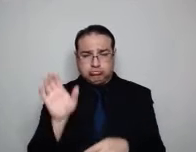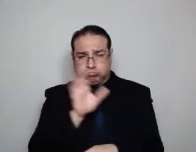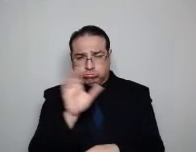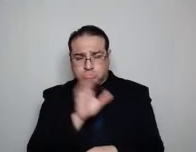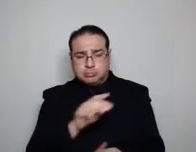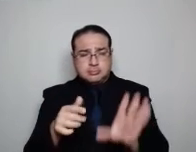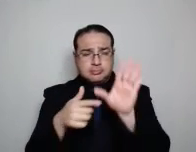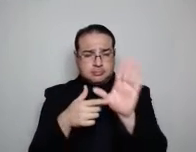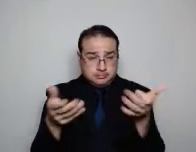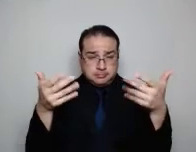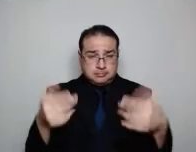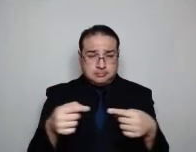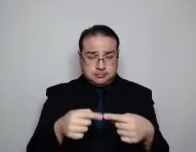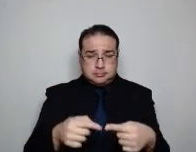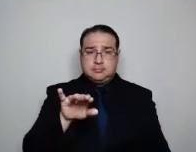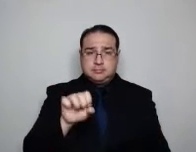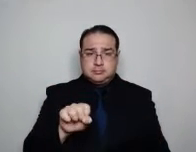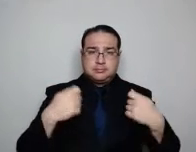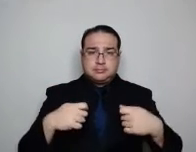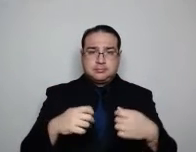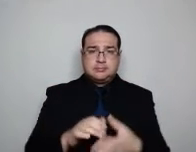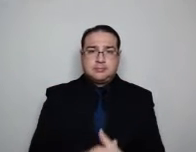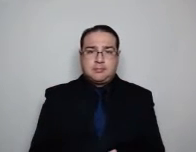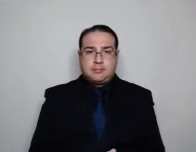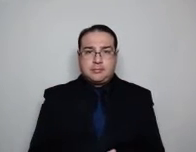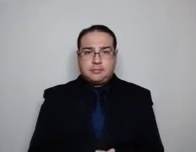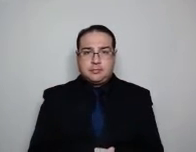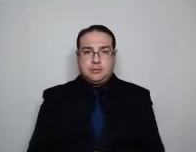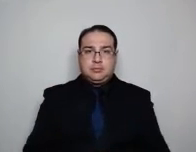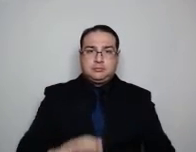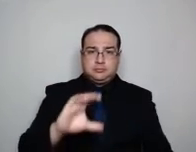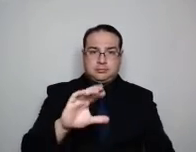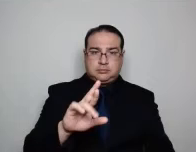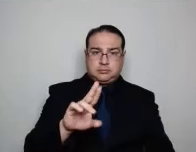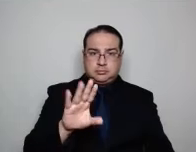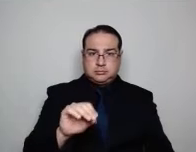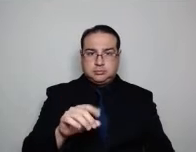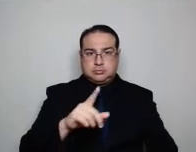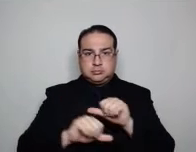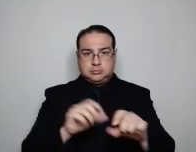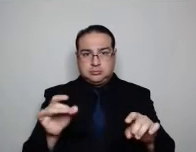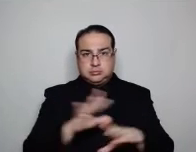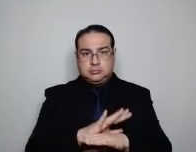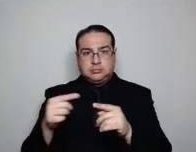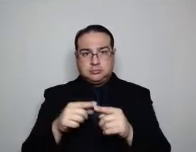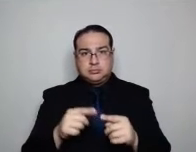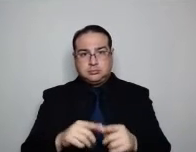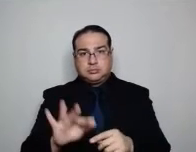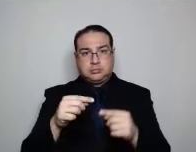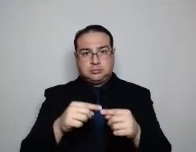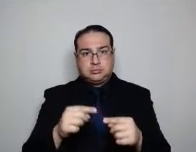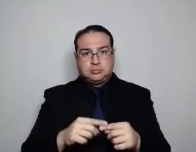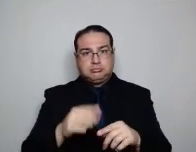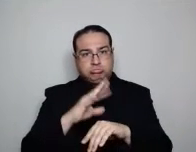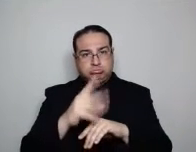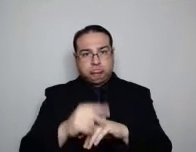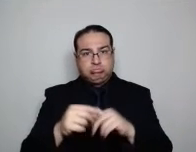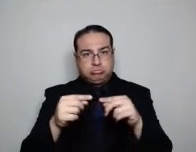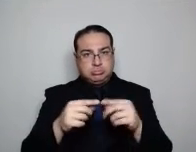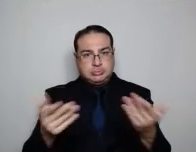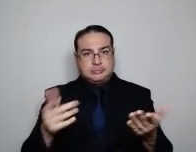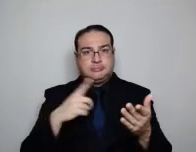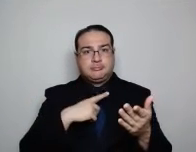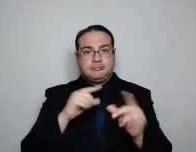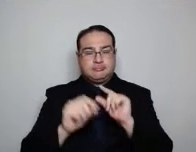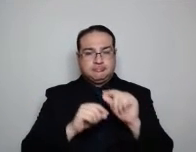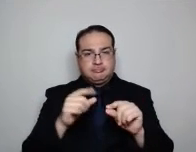ser constituído imediatamente e passado para a fase executória. E aqui o que é que nós temos? Houve apenas